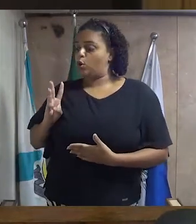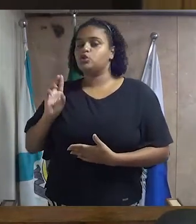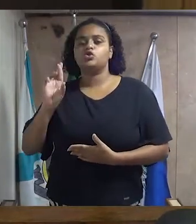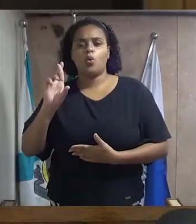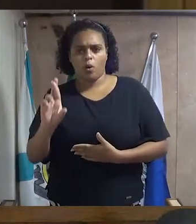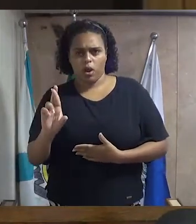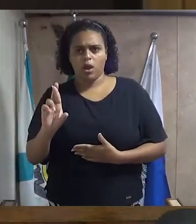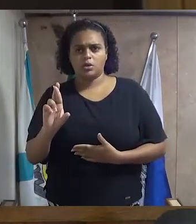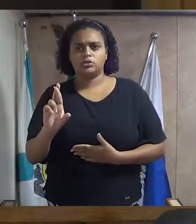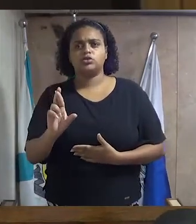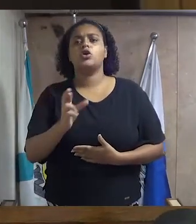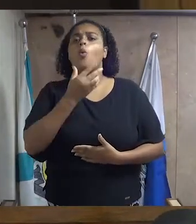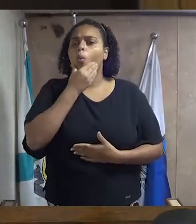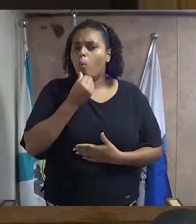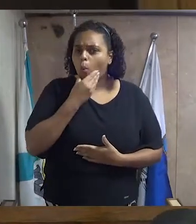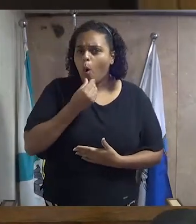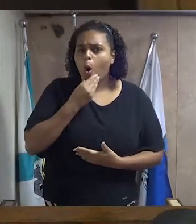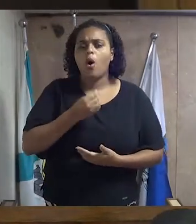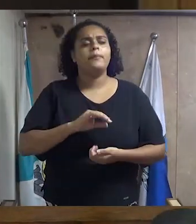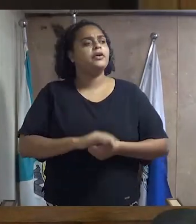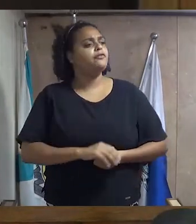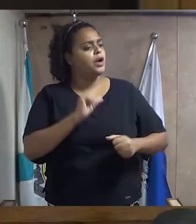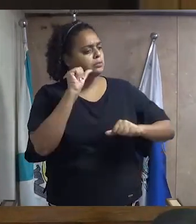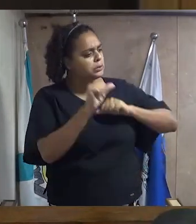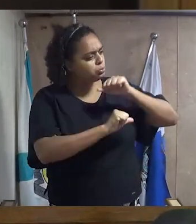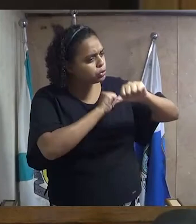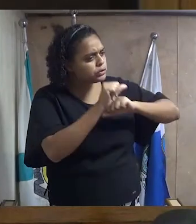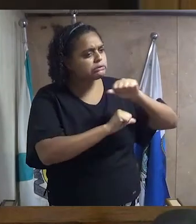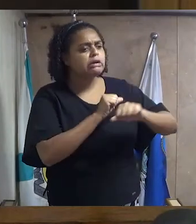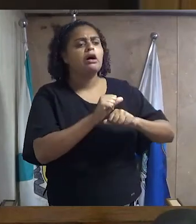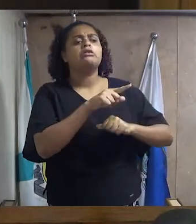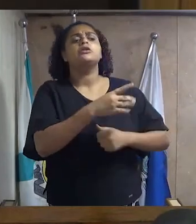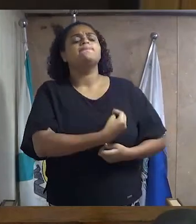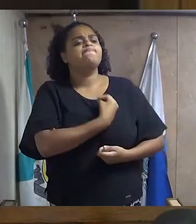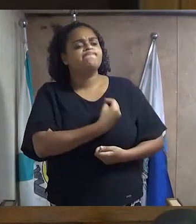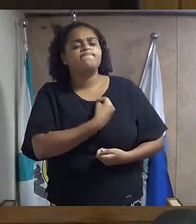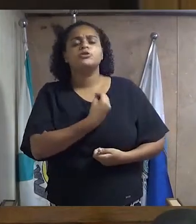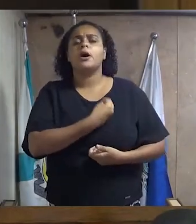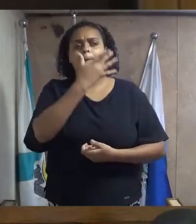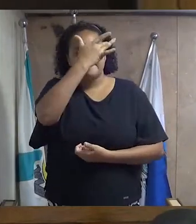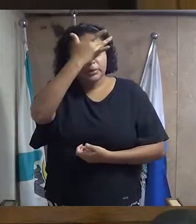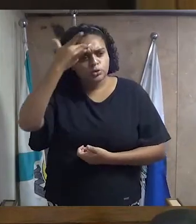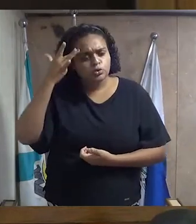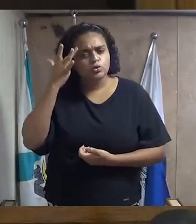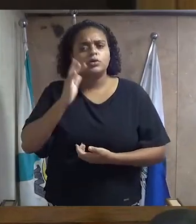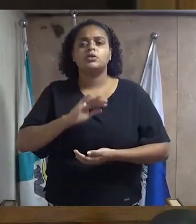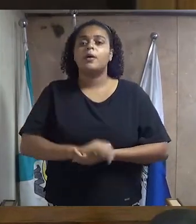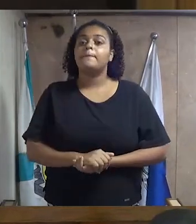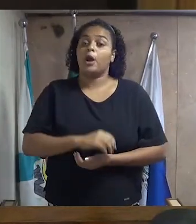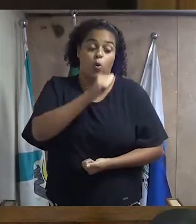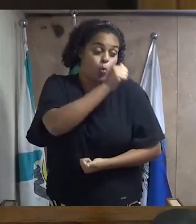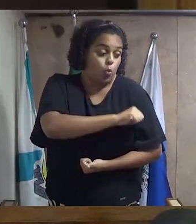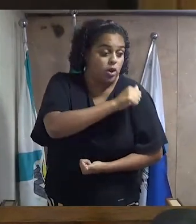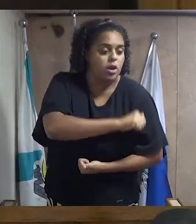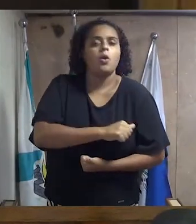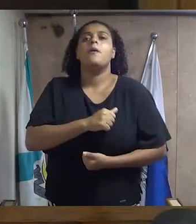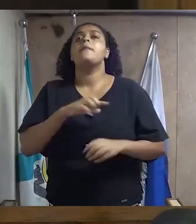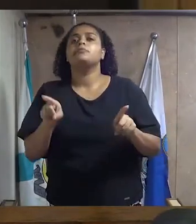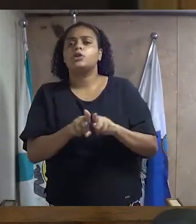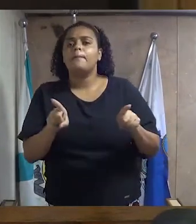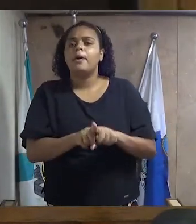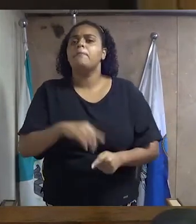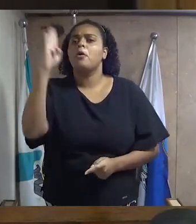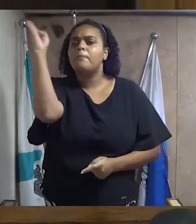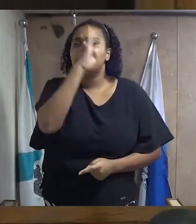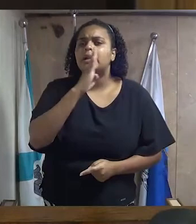Reis, um homem que vem transformando a vida das pessoas. Nós somos, para o Rio de Janeiro, para o Brasil, um